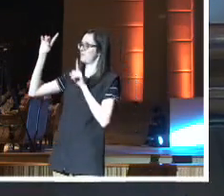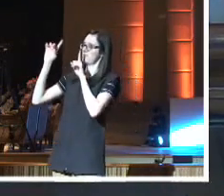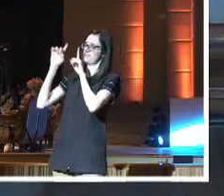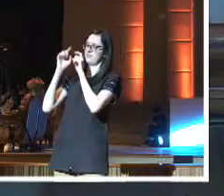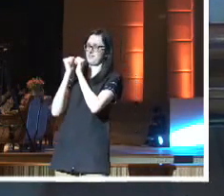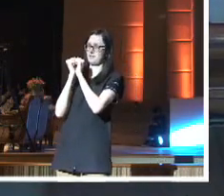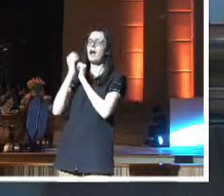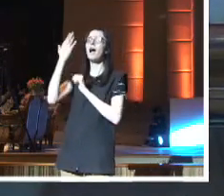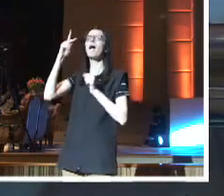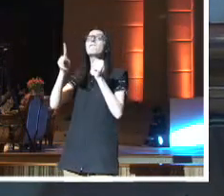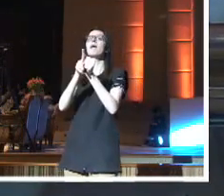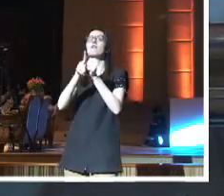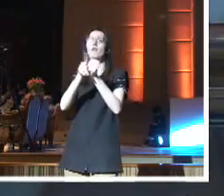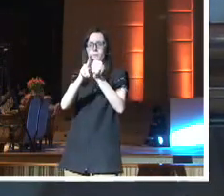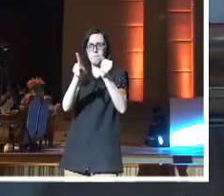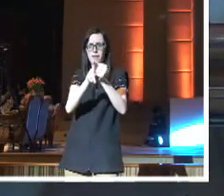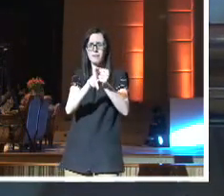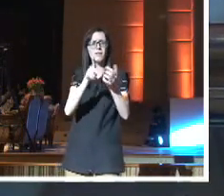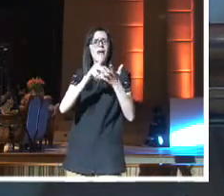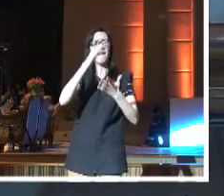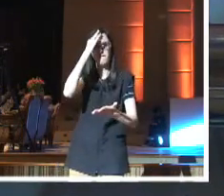Pedro era homem de pequena fé.